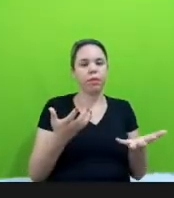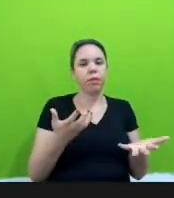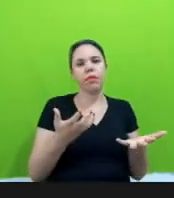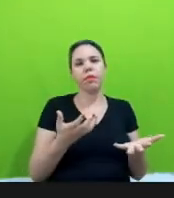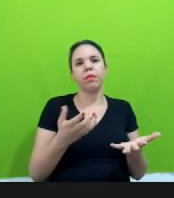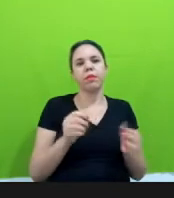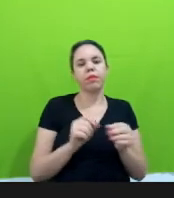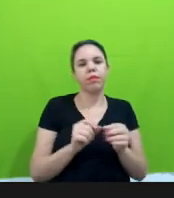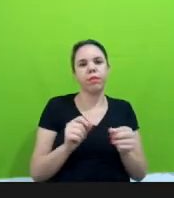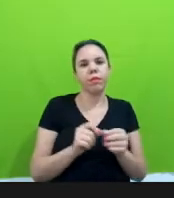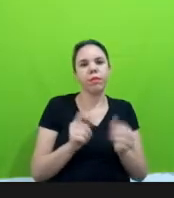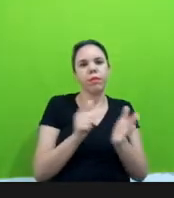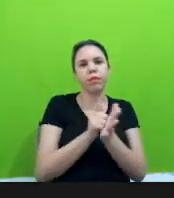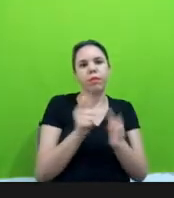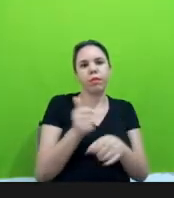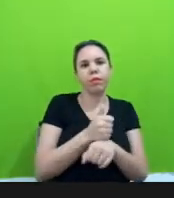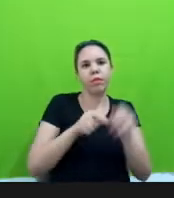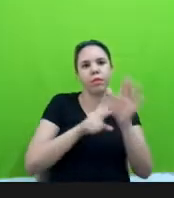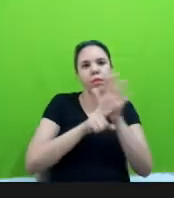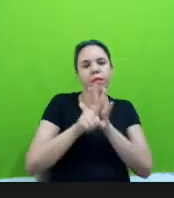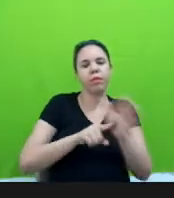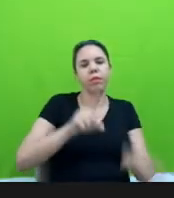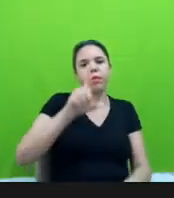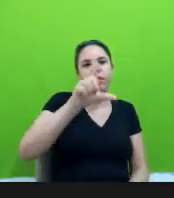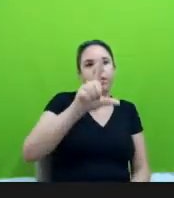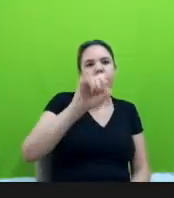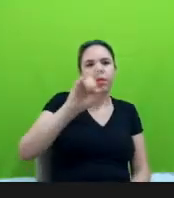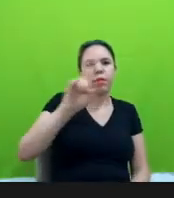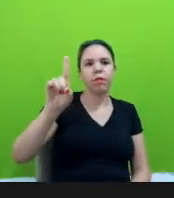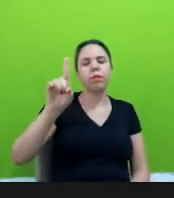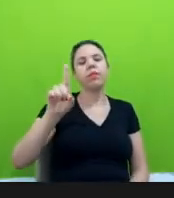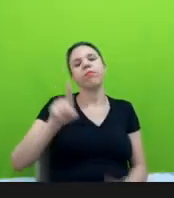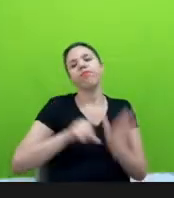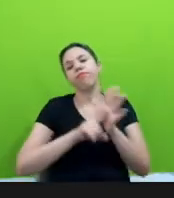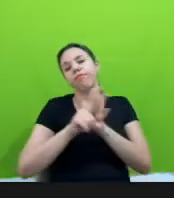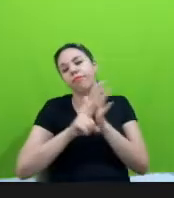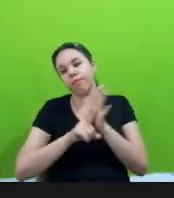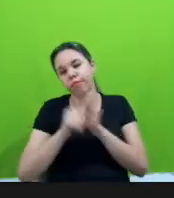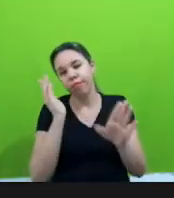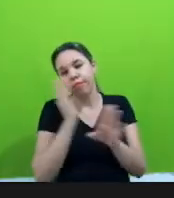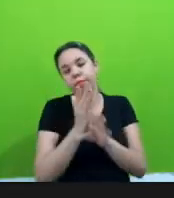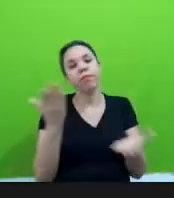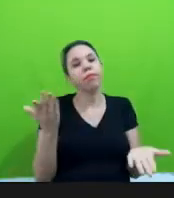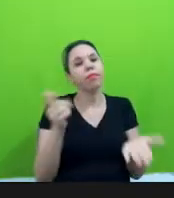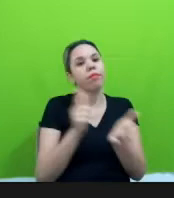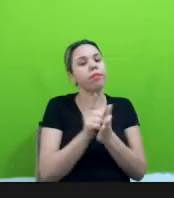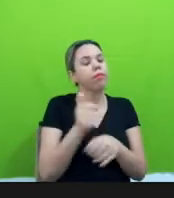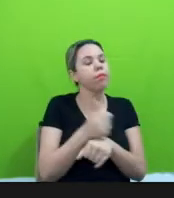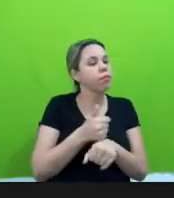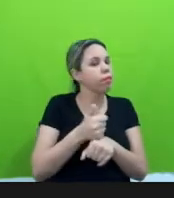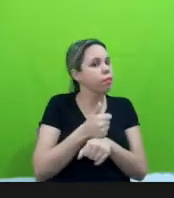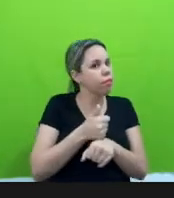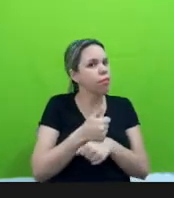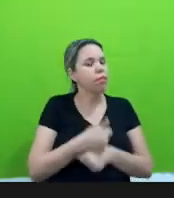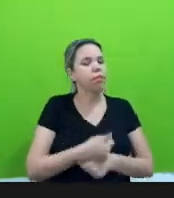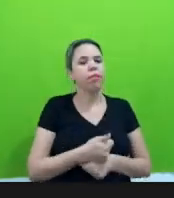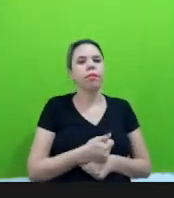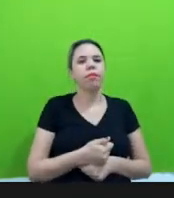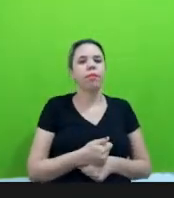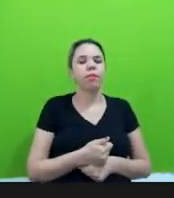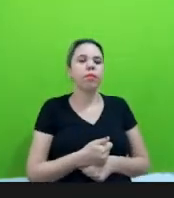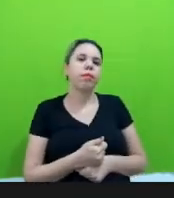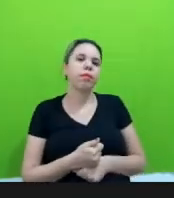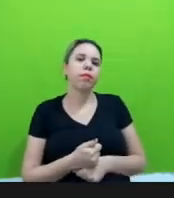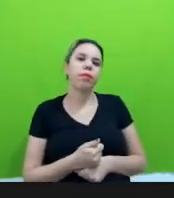né? O jornalista sempre fica procurando lead, procurando informação, e os dados para o jornalismo de educação, jornalismo que trata